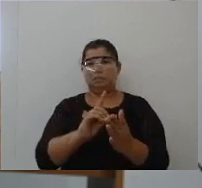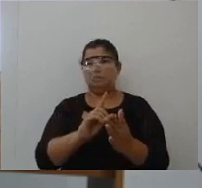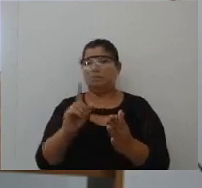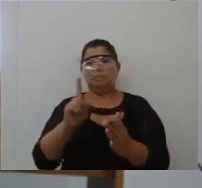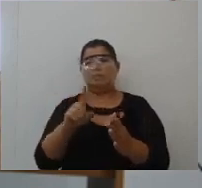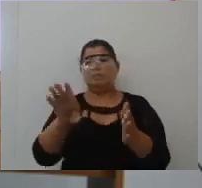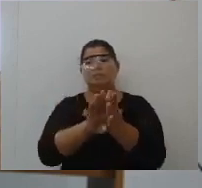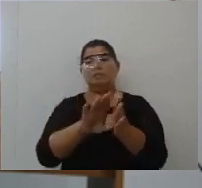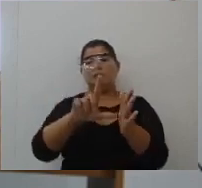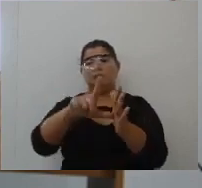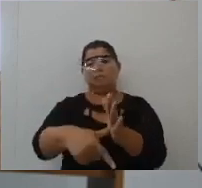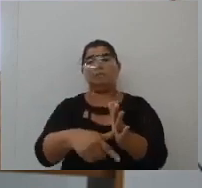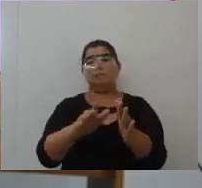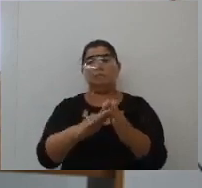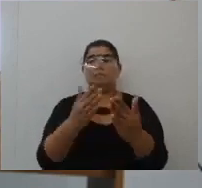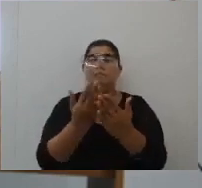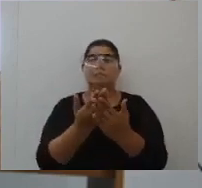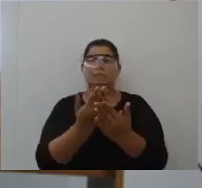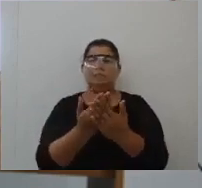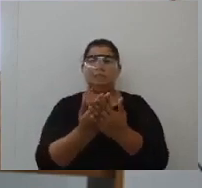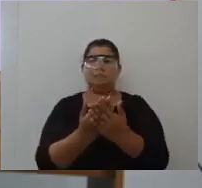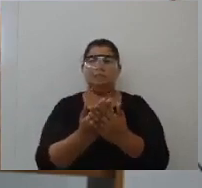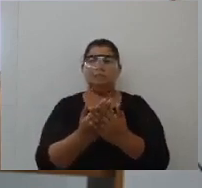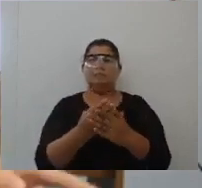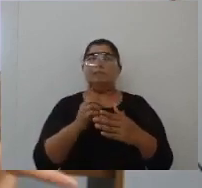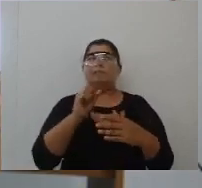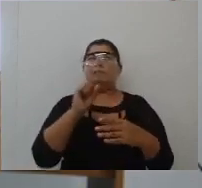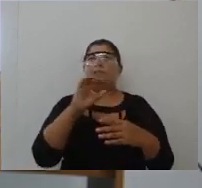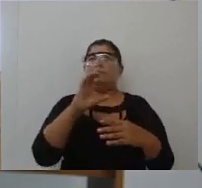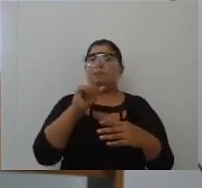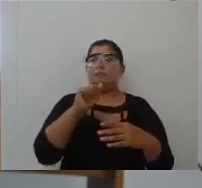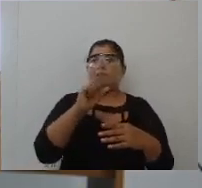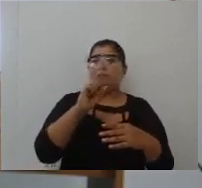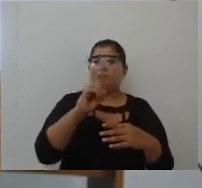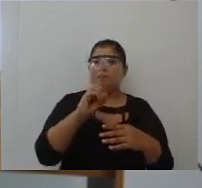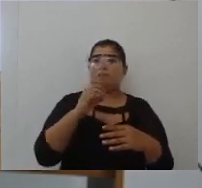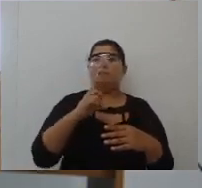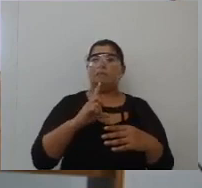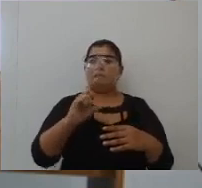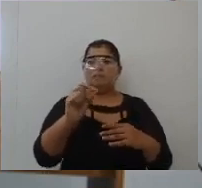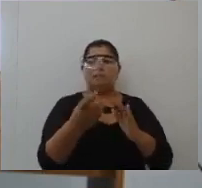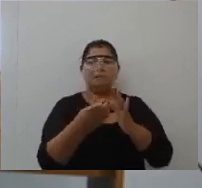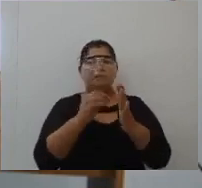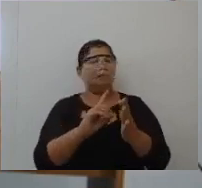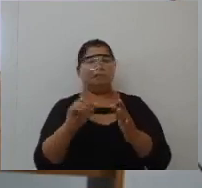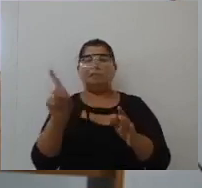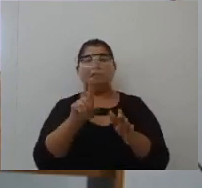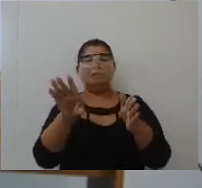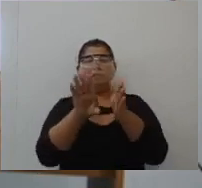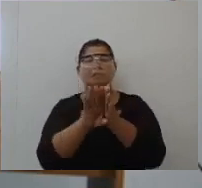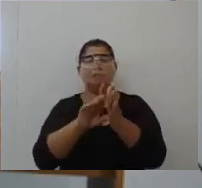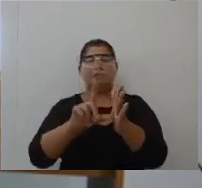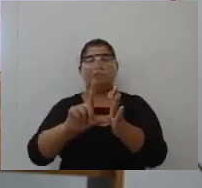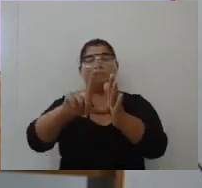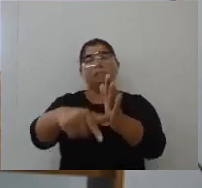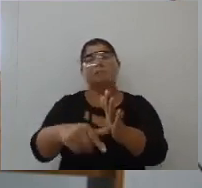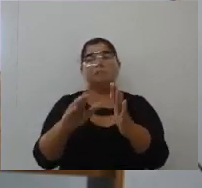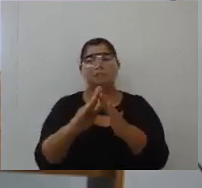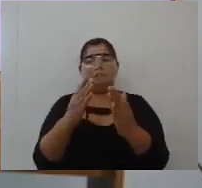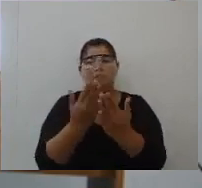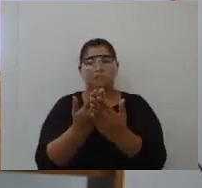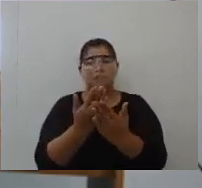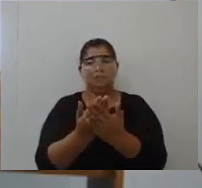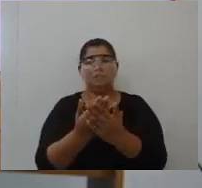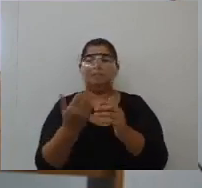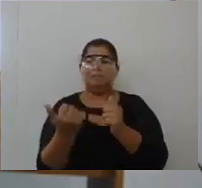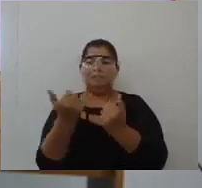chegará atrasado à escola. Caso saia cedo, não chegará atrasado à escola. Percebeu a dica da